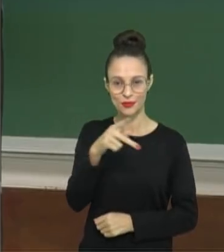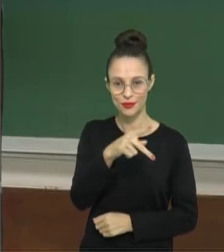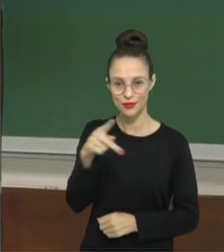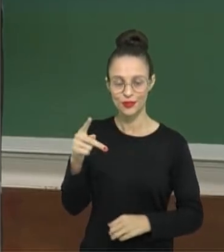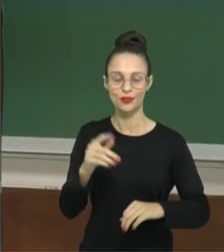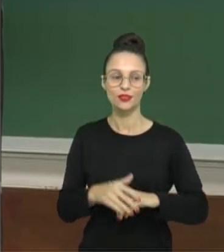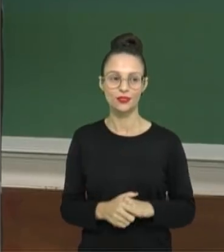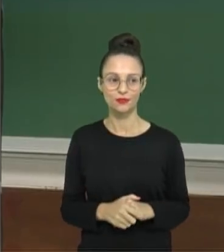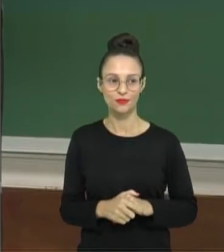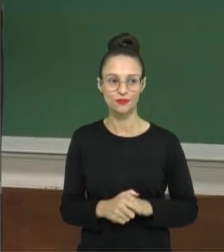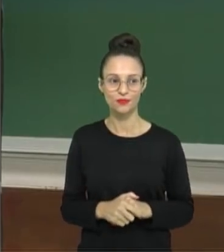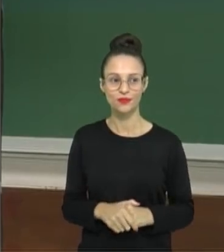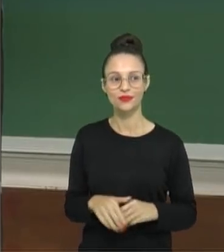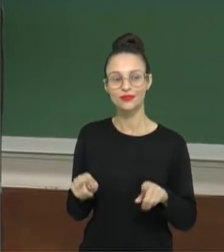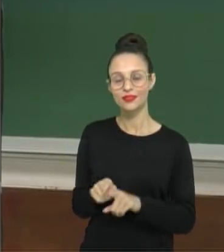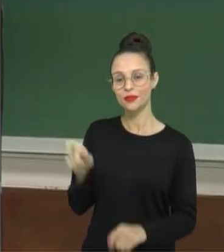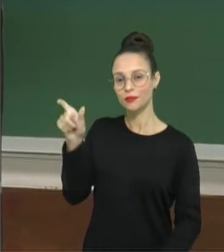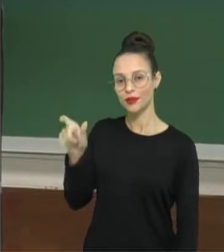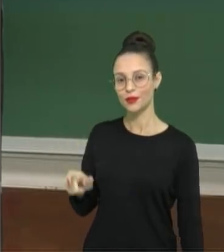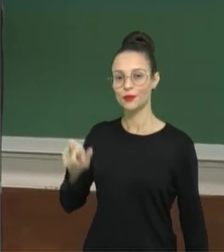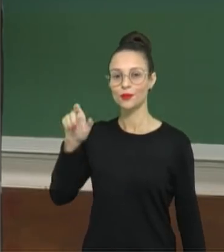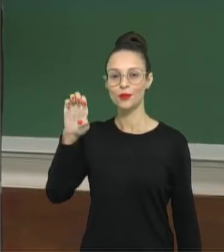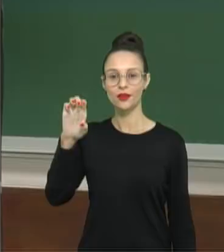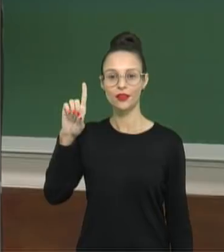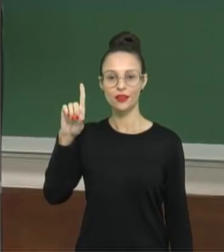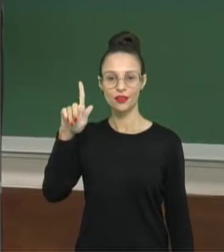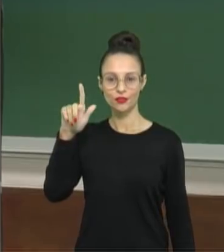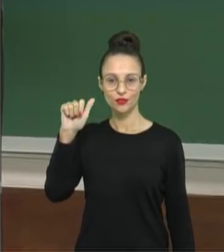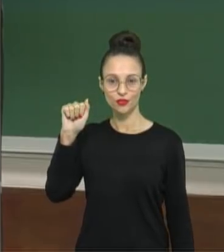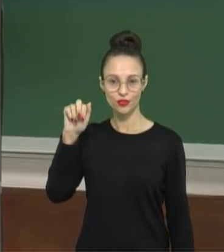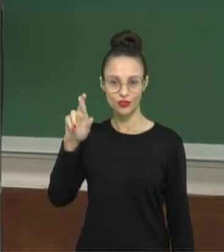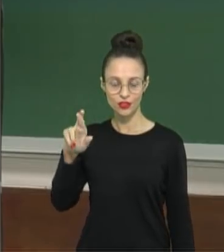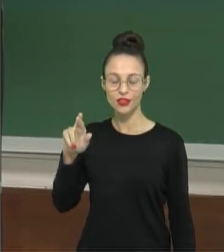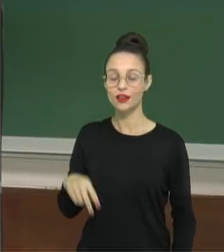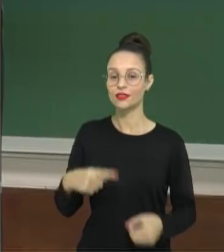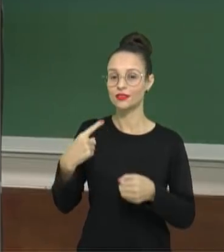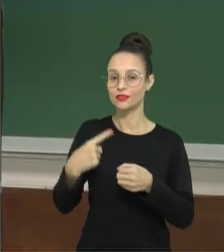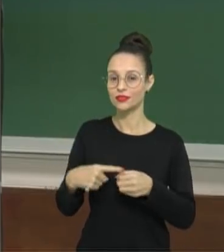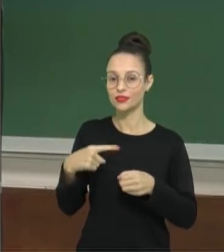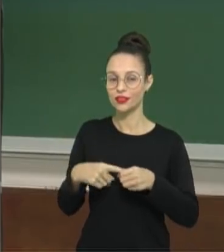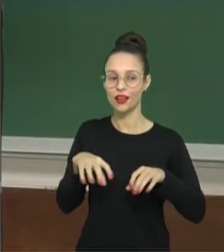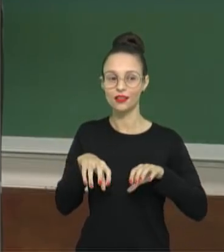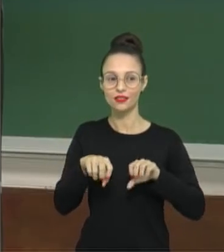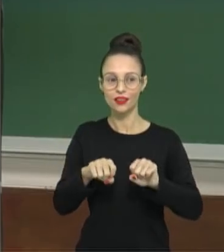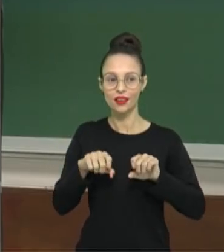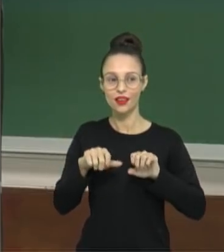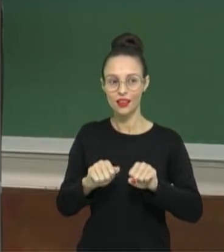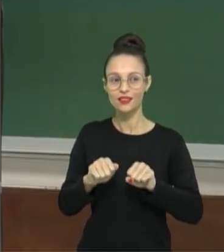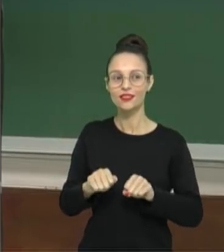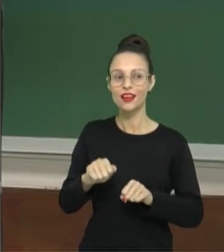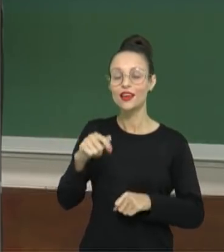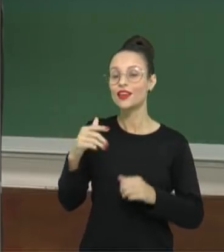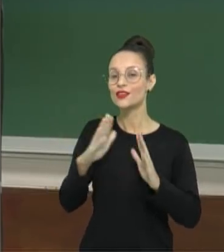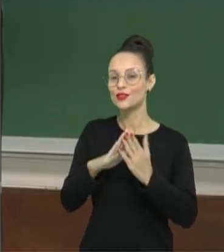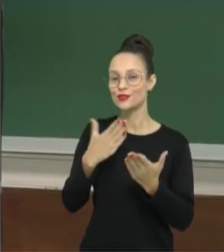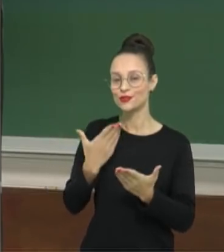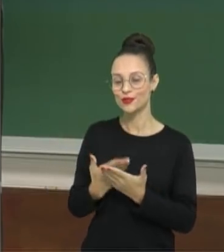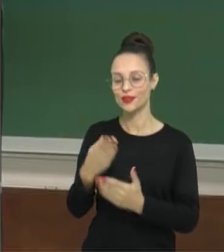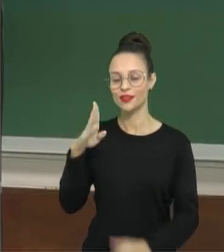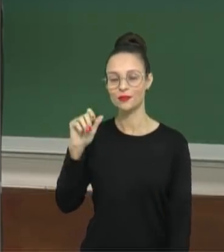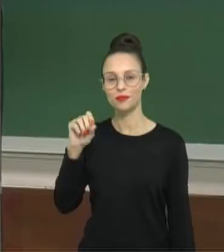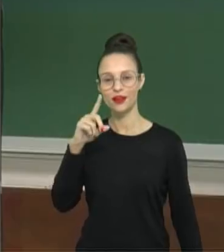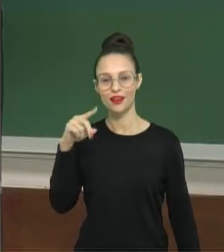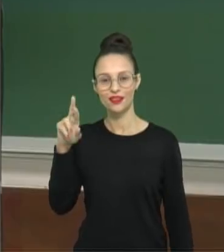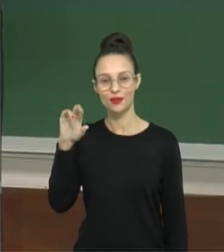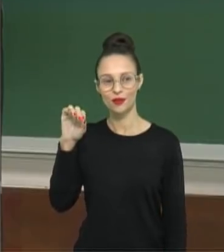professores. E o Edgar, lá do município de Açaí, do Colégio Barão do Rio Branco. Beijo